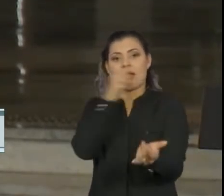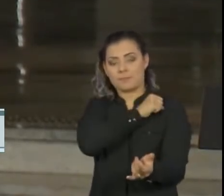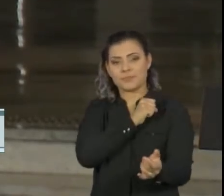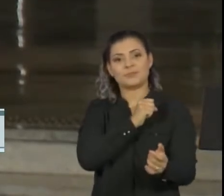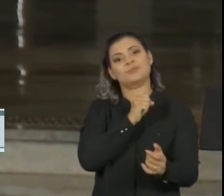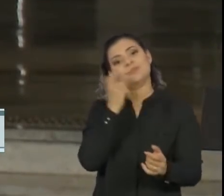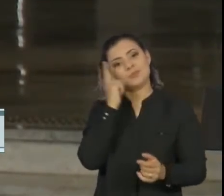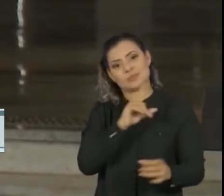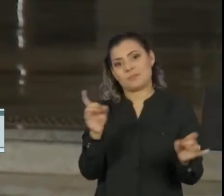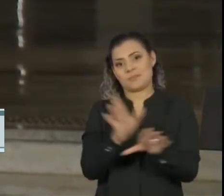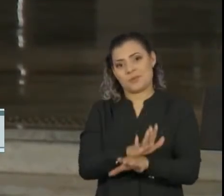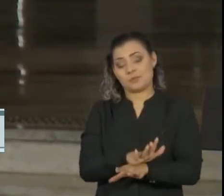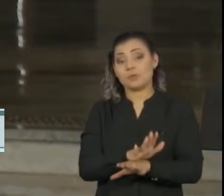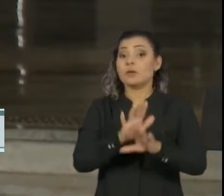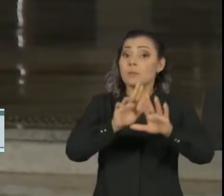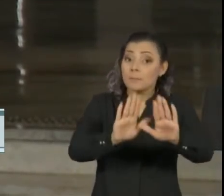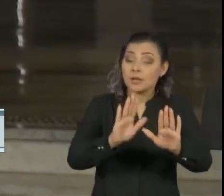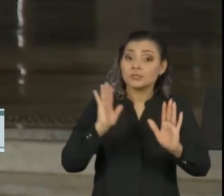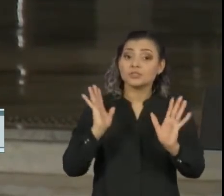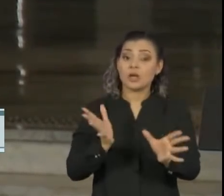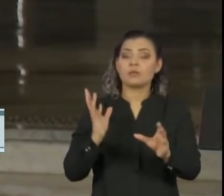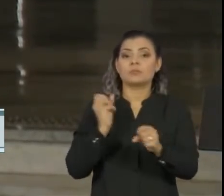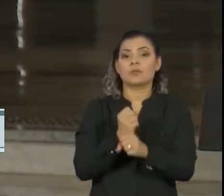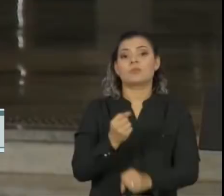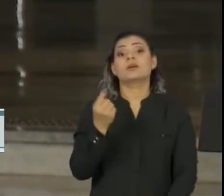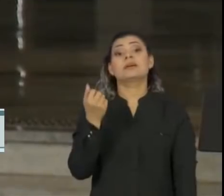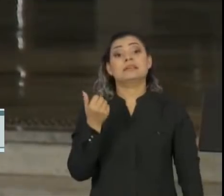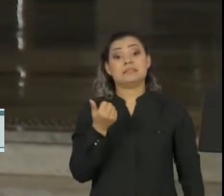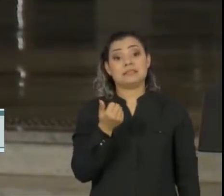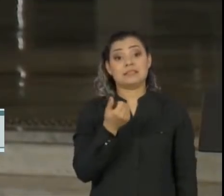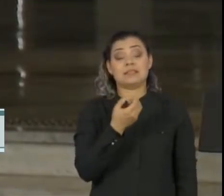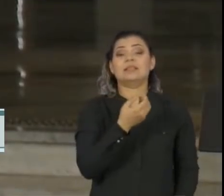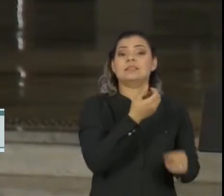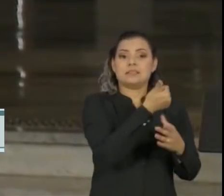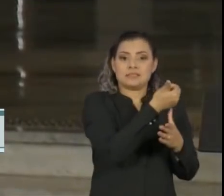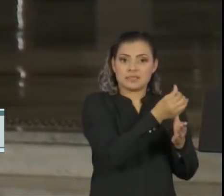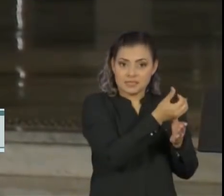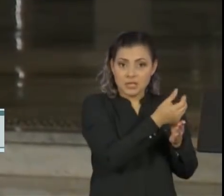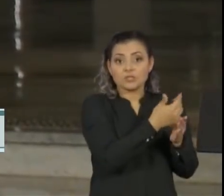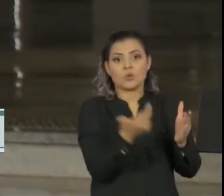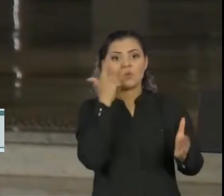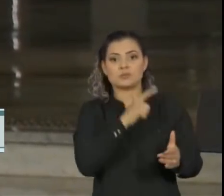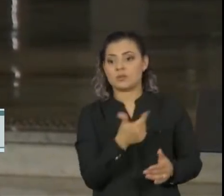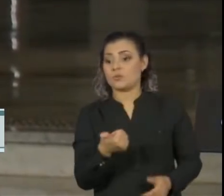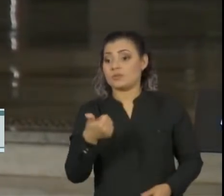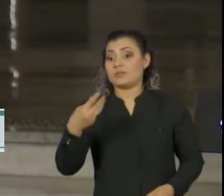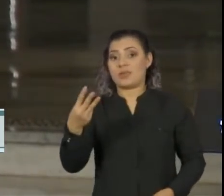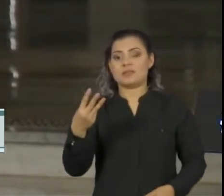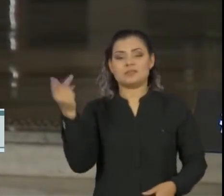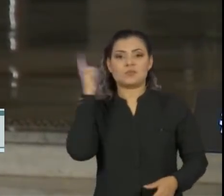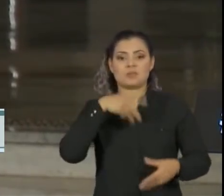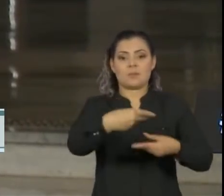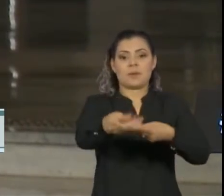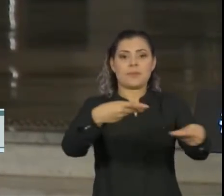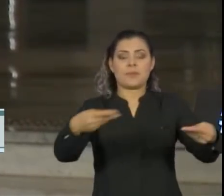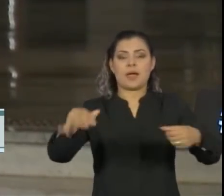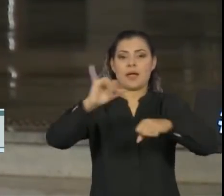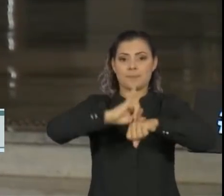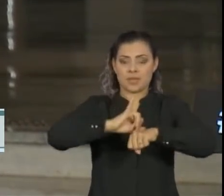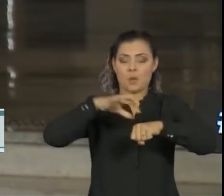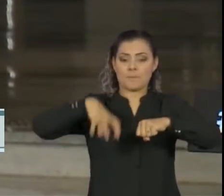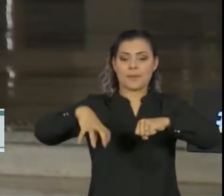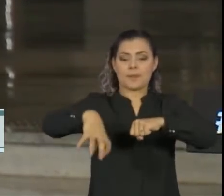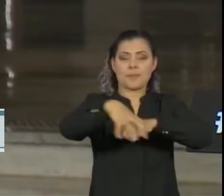São Paulo. Nós já atingimos 13 das 16 regiões de todo o estado de São Paulo. Fortalecimento na capital, na